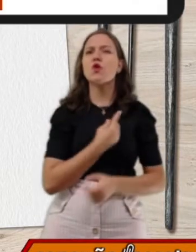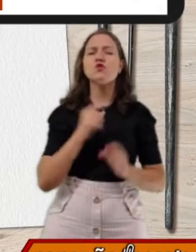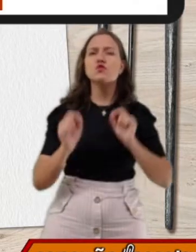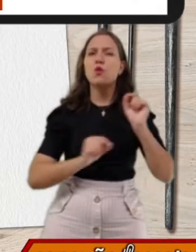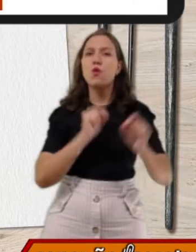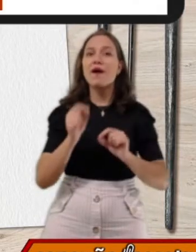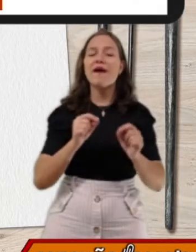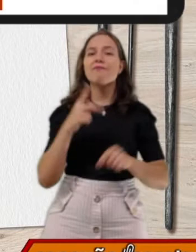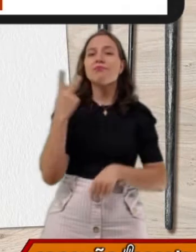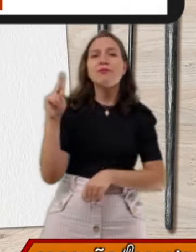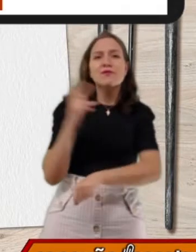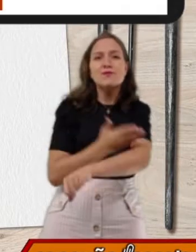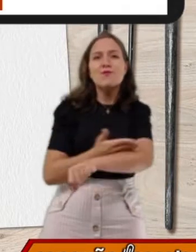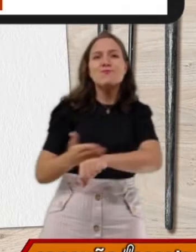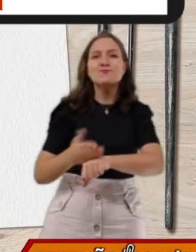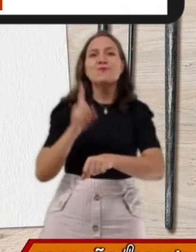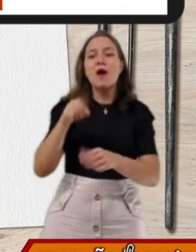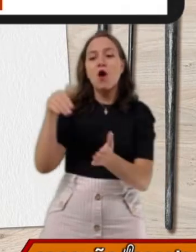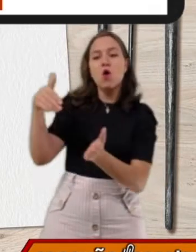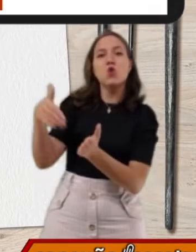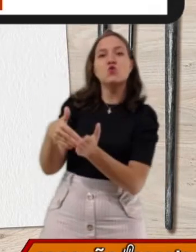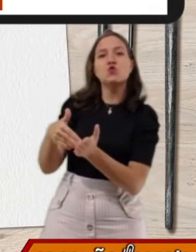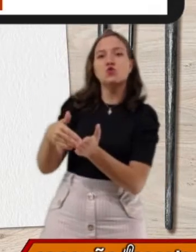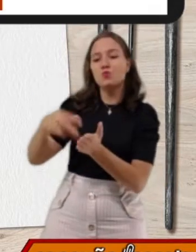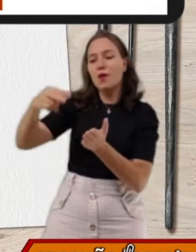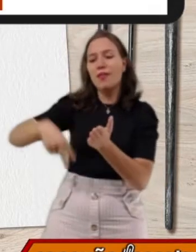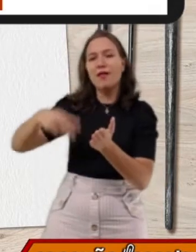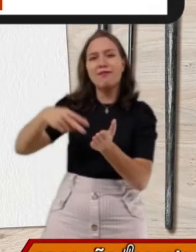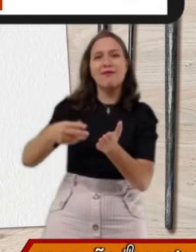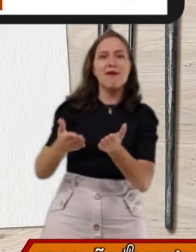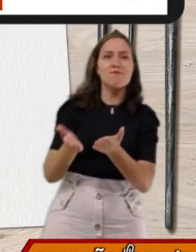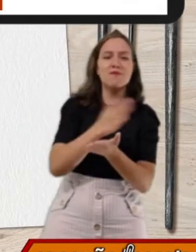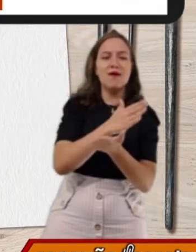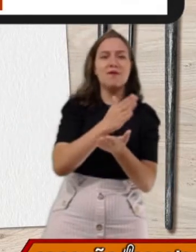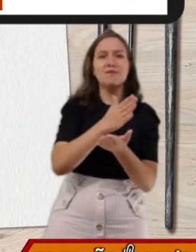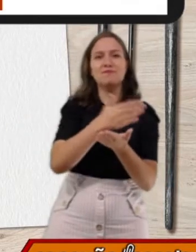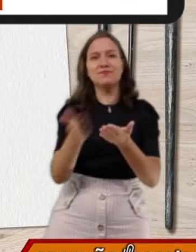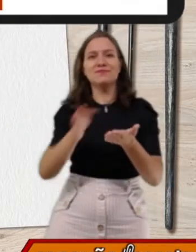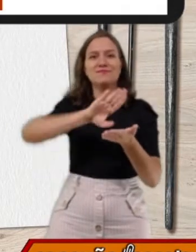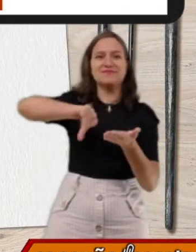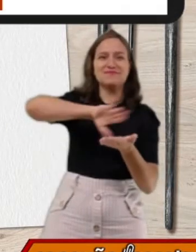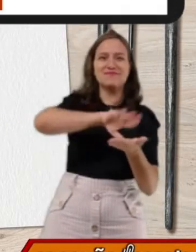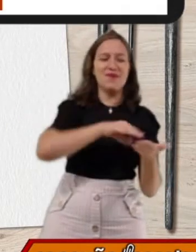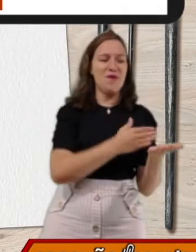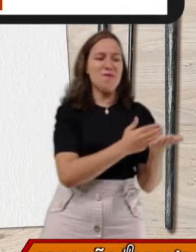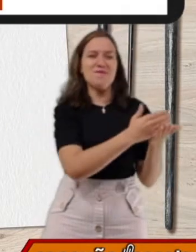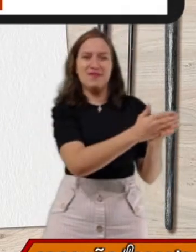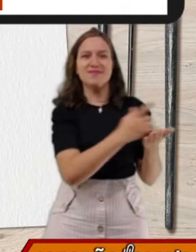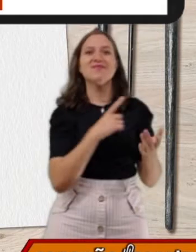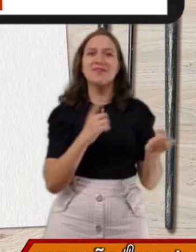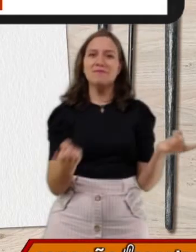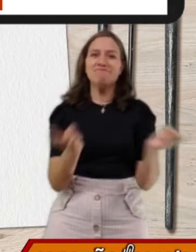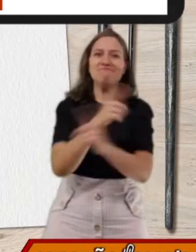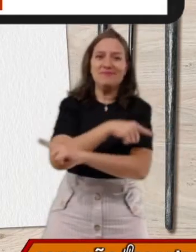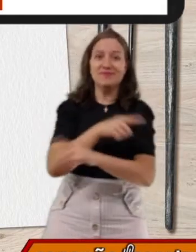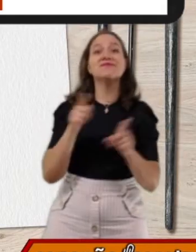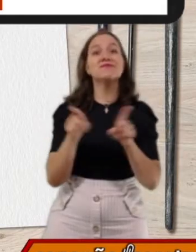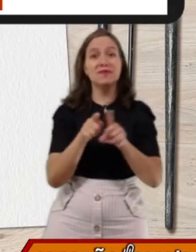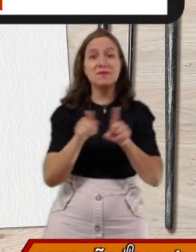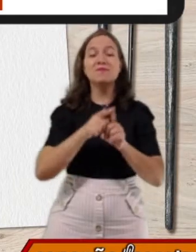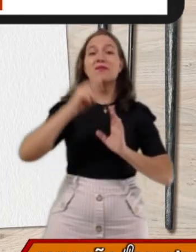ler e o que te trás para frente e até os próprios quadrinhos a gente também vai ler na escrita e no estilo oriental